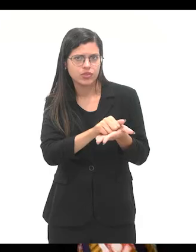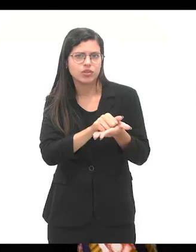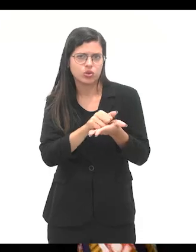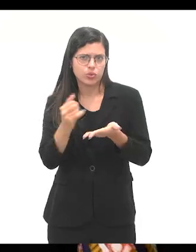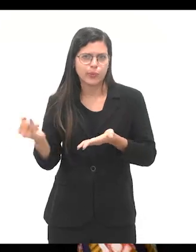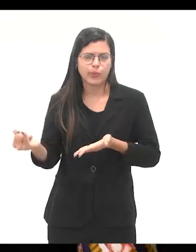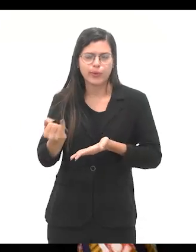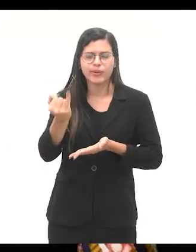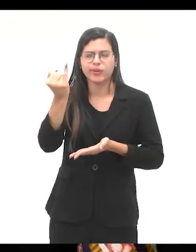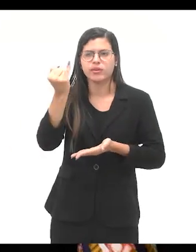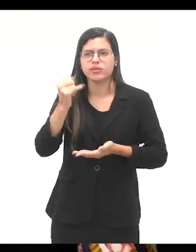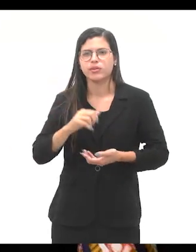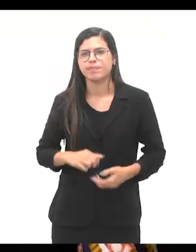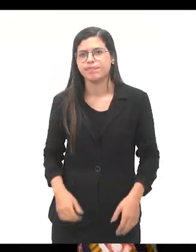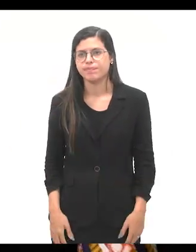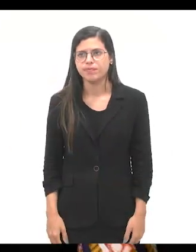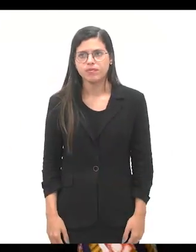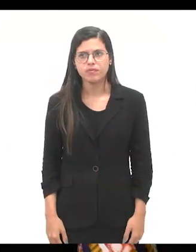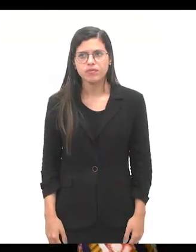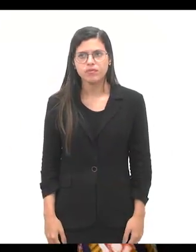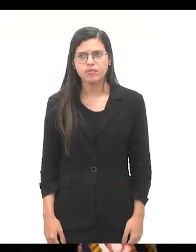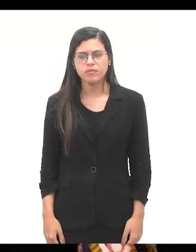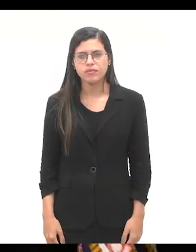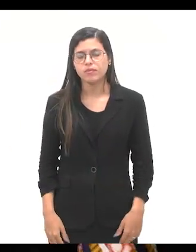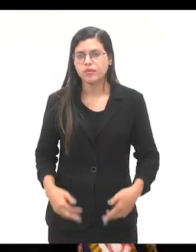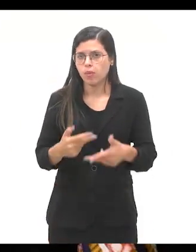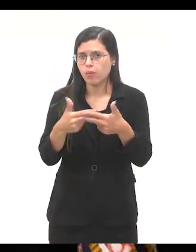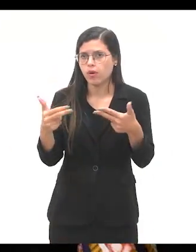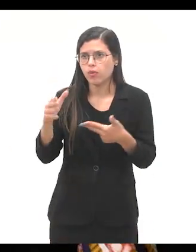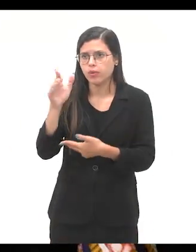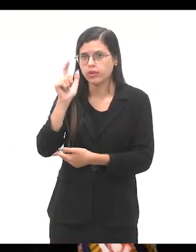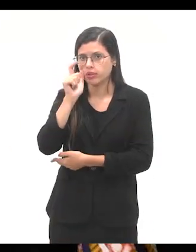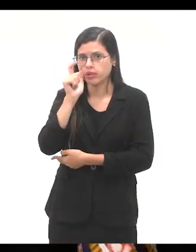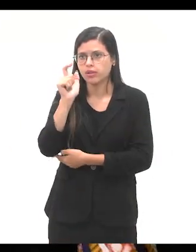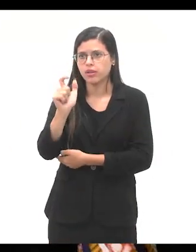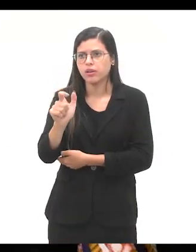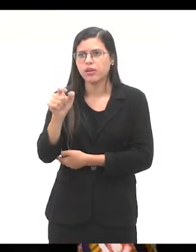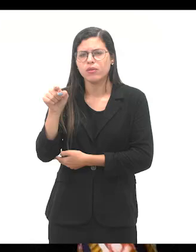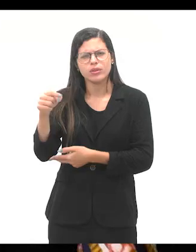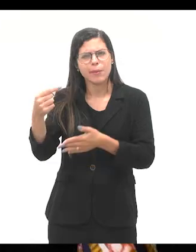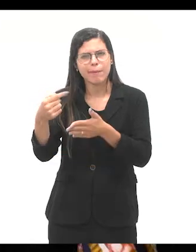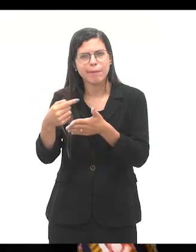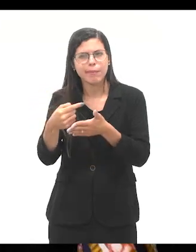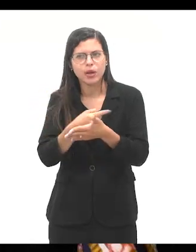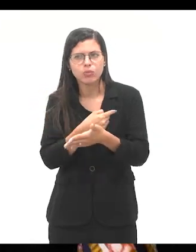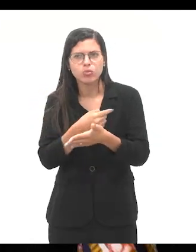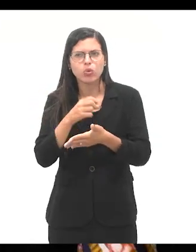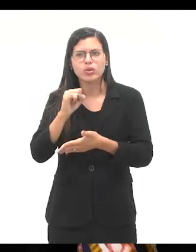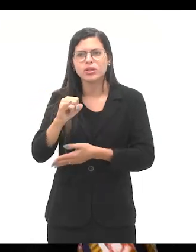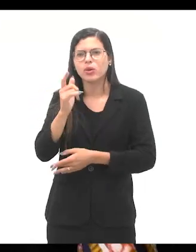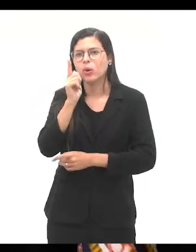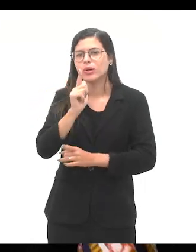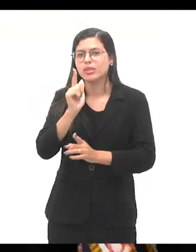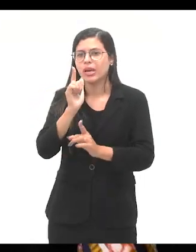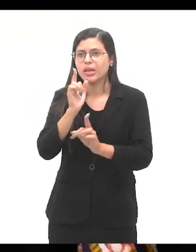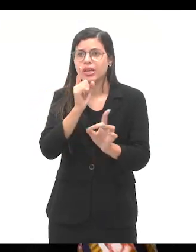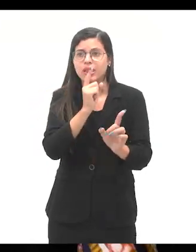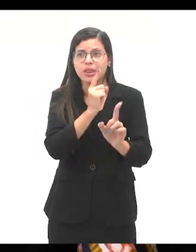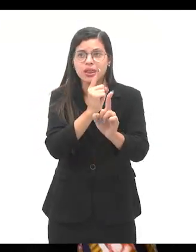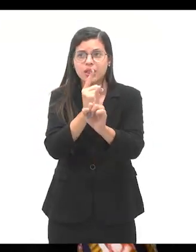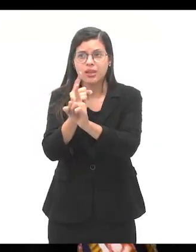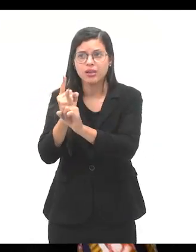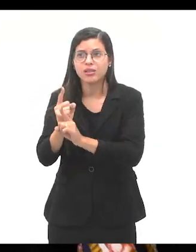registro disso daí. Uma coisa interessante que a gente estava falando sobre, você perguntou, né, se consegue detectar